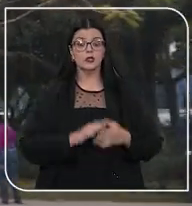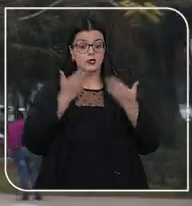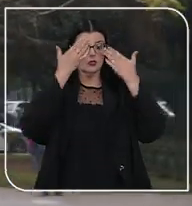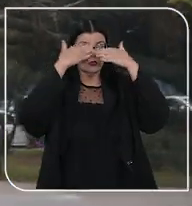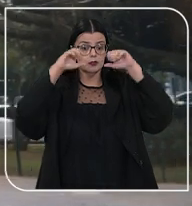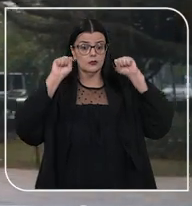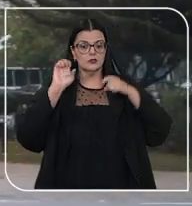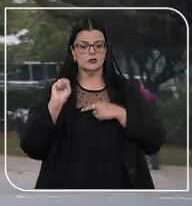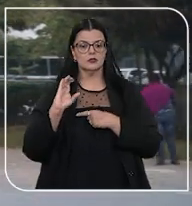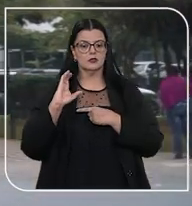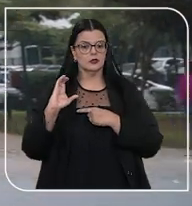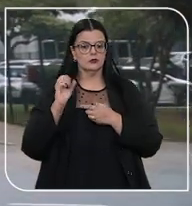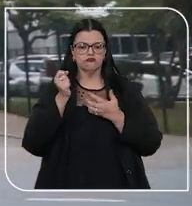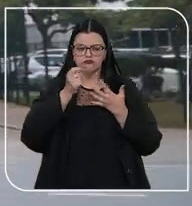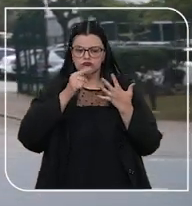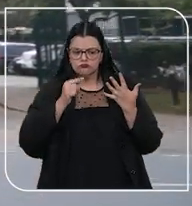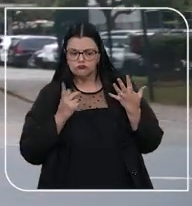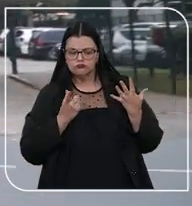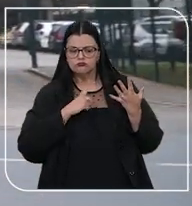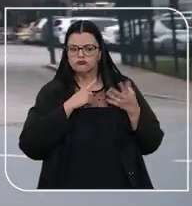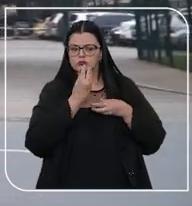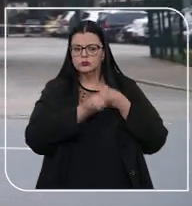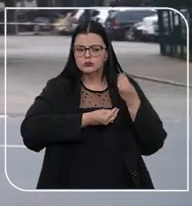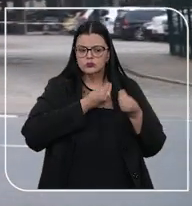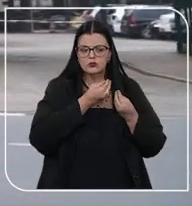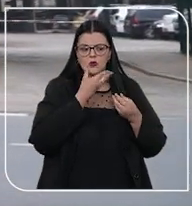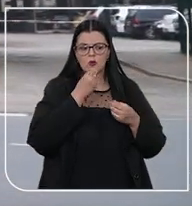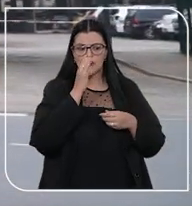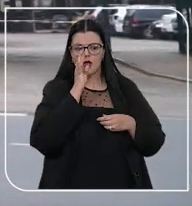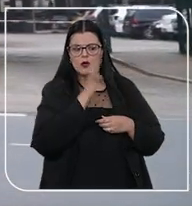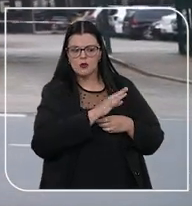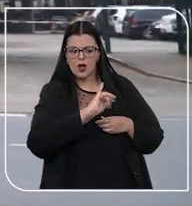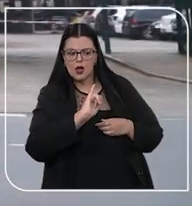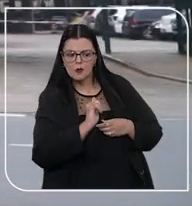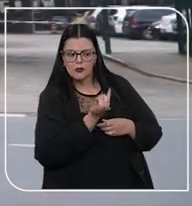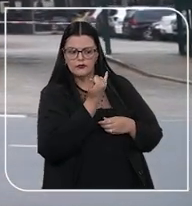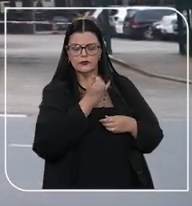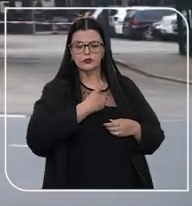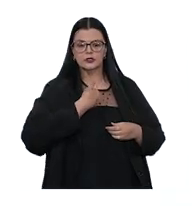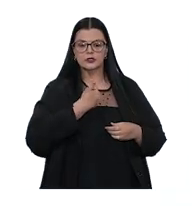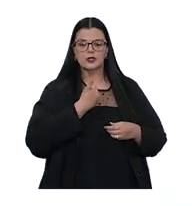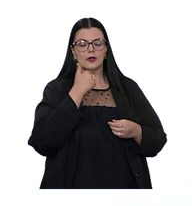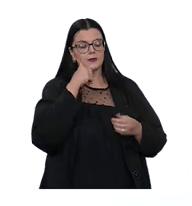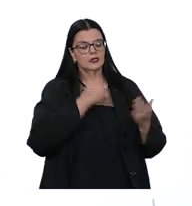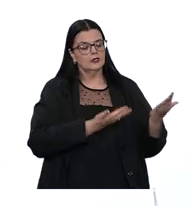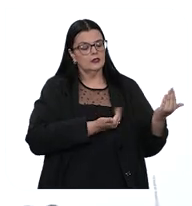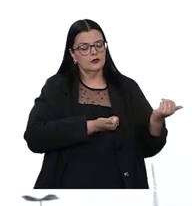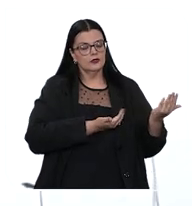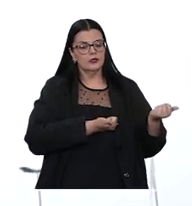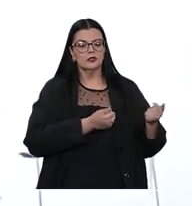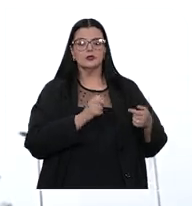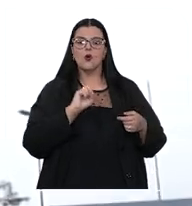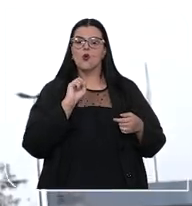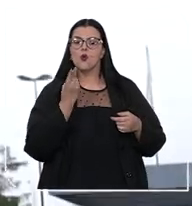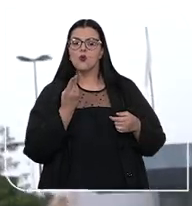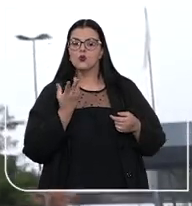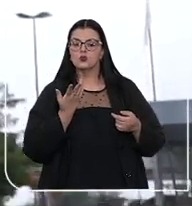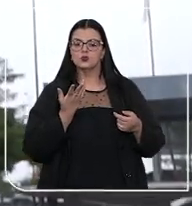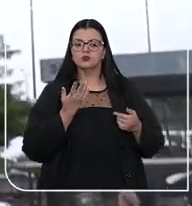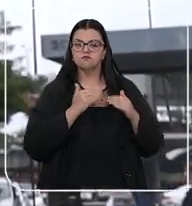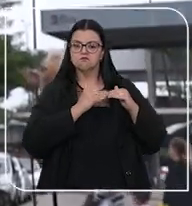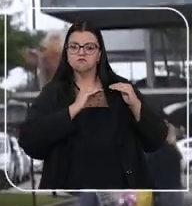Santa Catarina, não existem elementos no processo que indiquem que o acusado tenha se aproveitado da idade da adolescente ou da